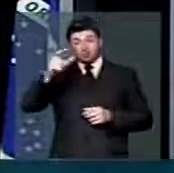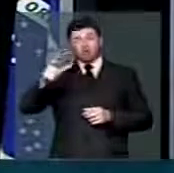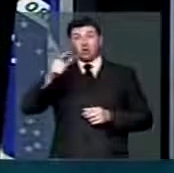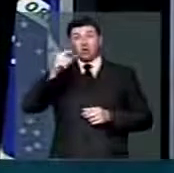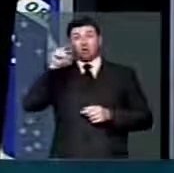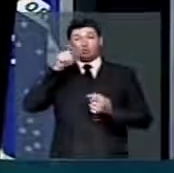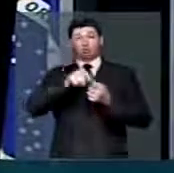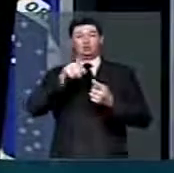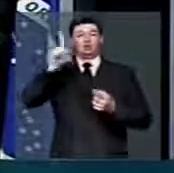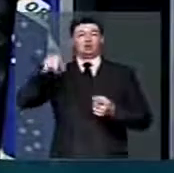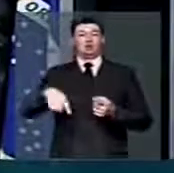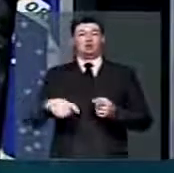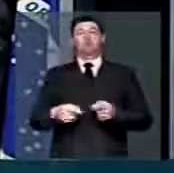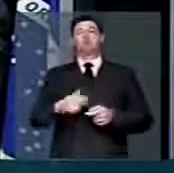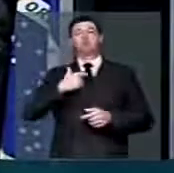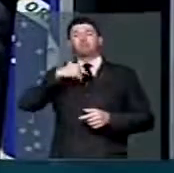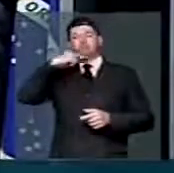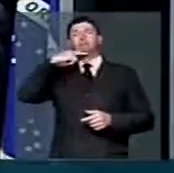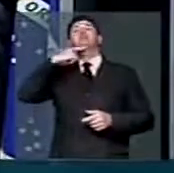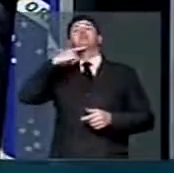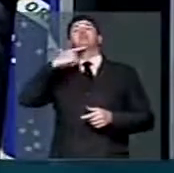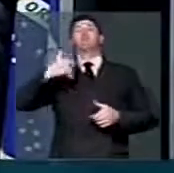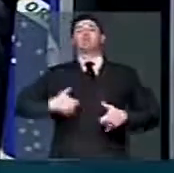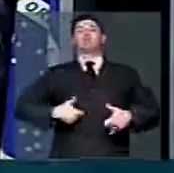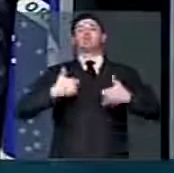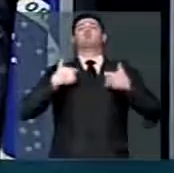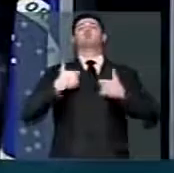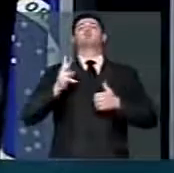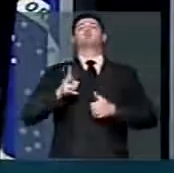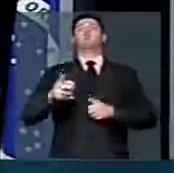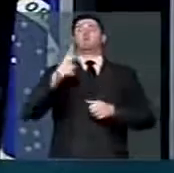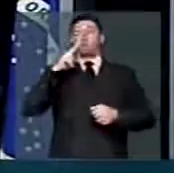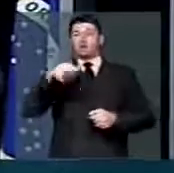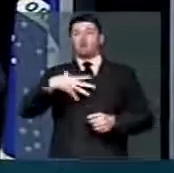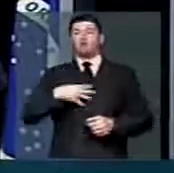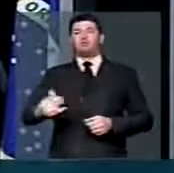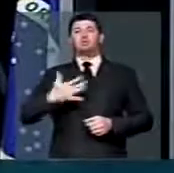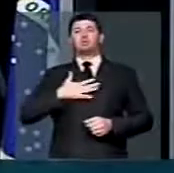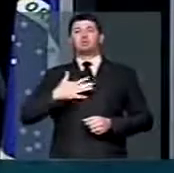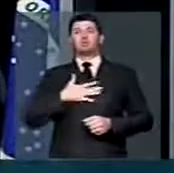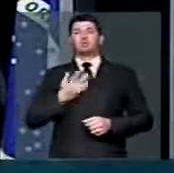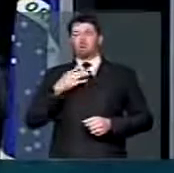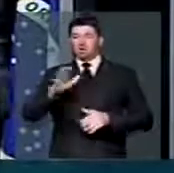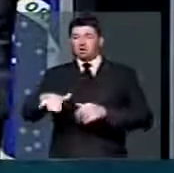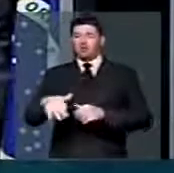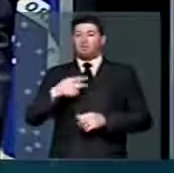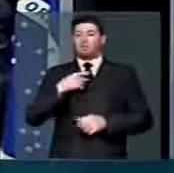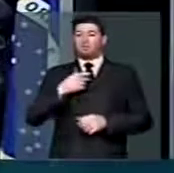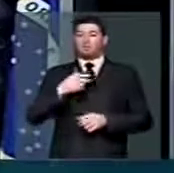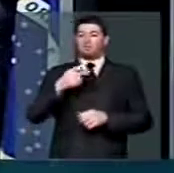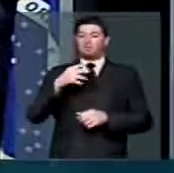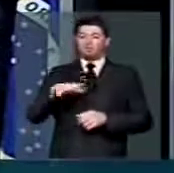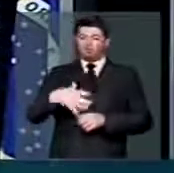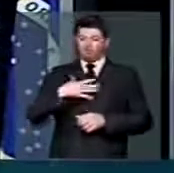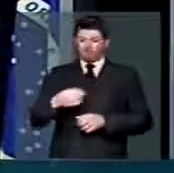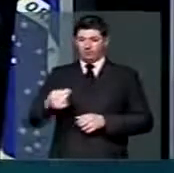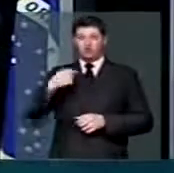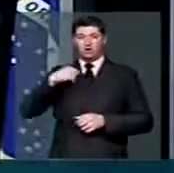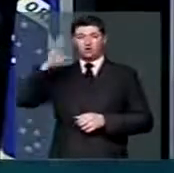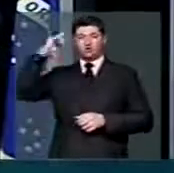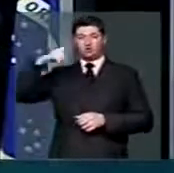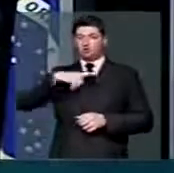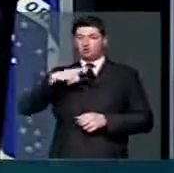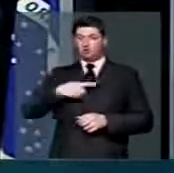interessa andar de cabeça erguida. Poder olhar para os meus filhos e dizer: seu pai teve um